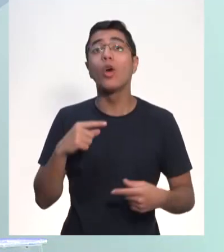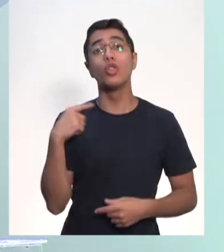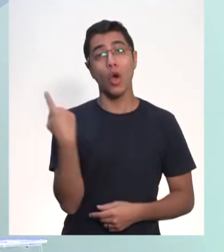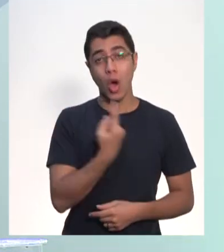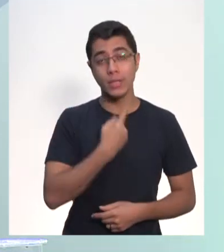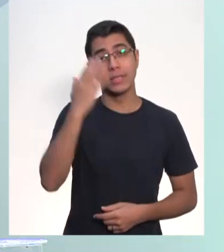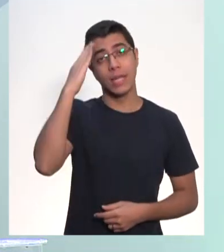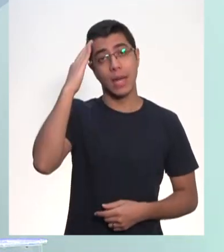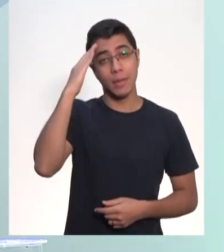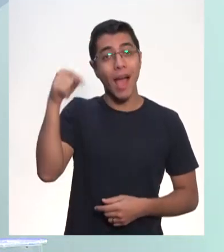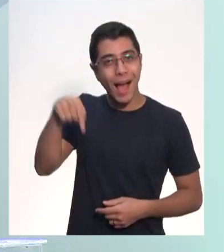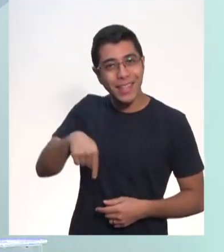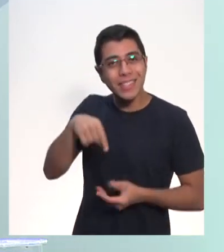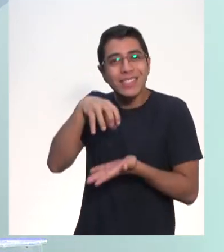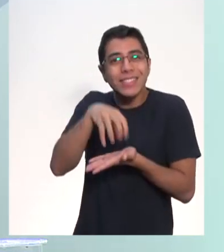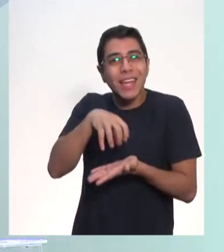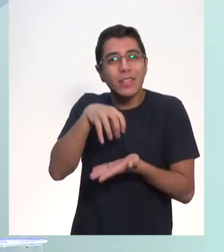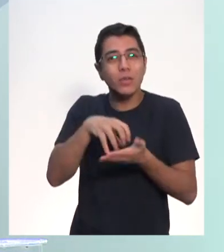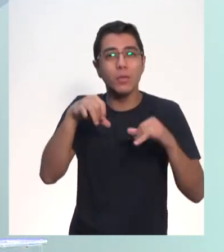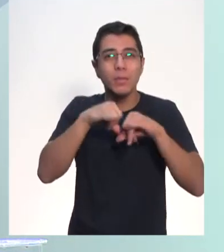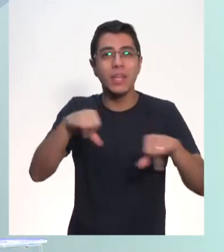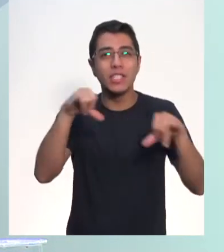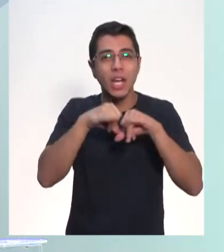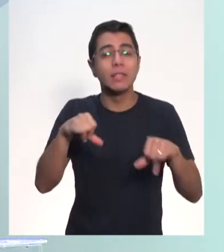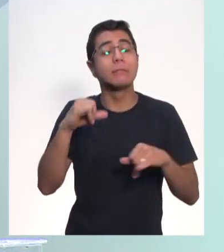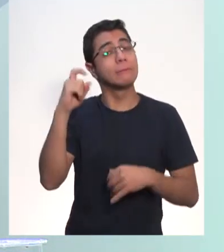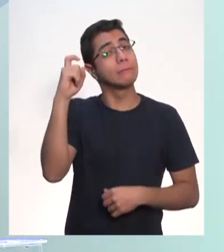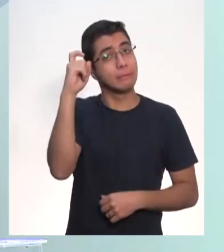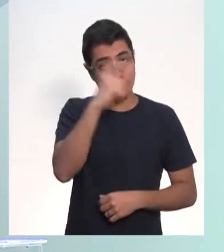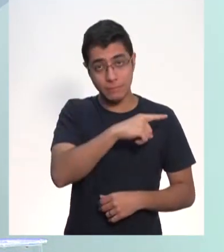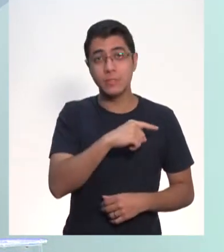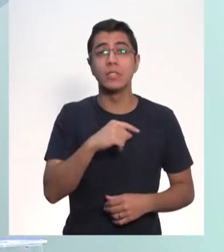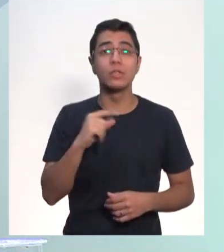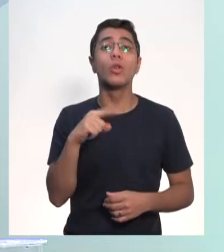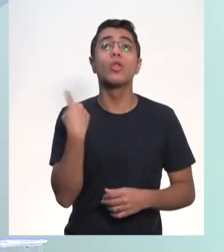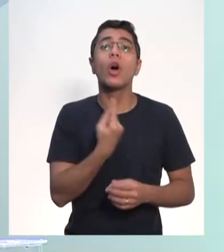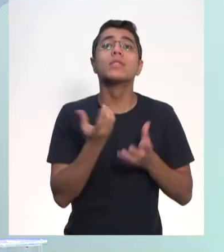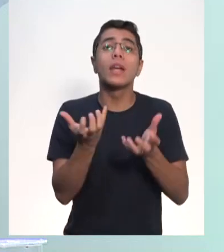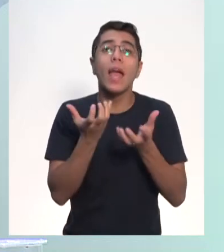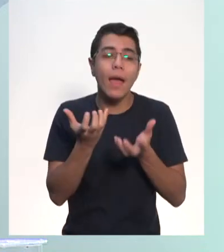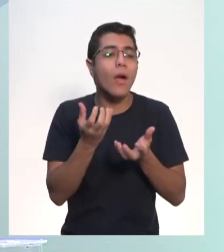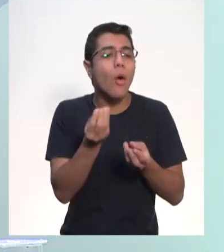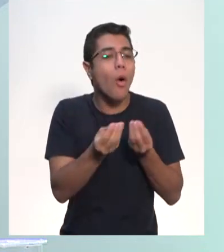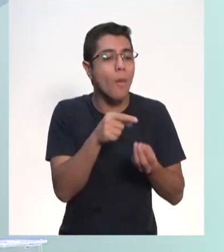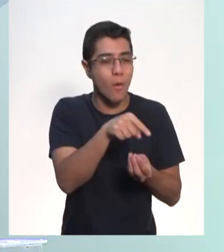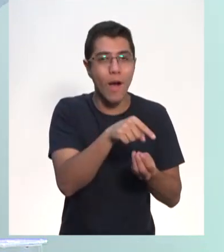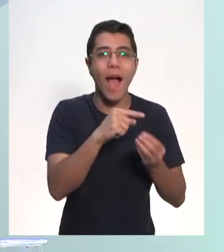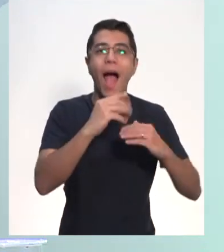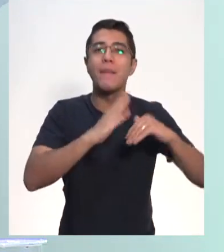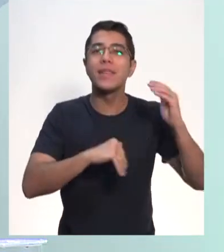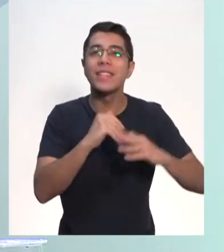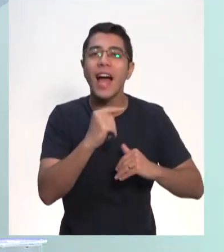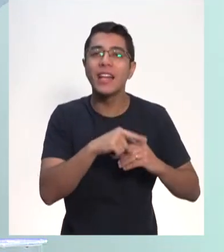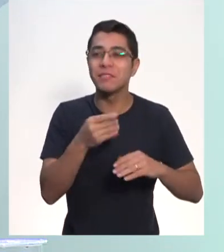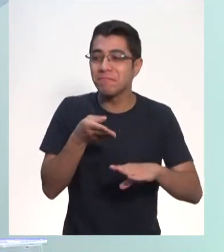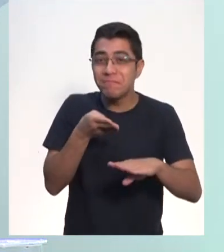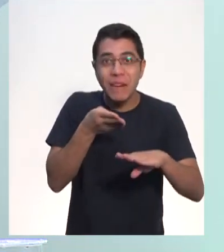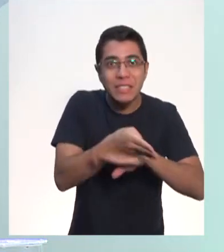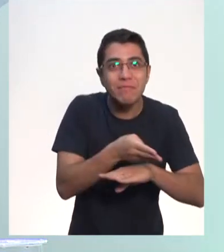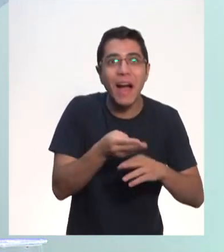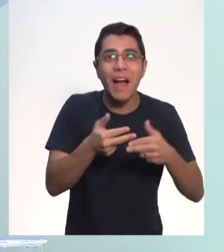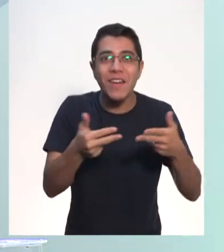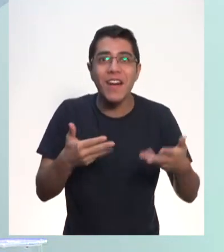essas habilidades extremamente colaborativas e participativas para uma realidade onde a gente tem que interagir,